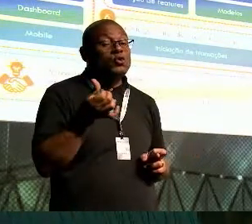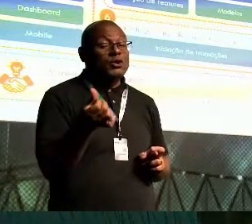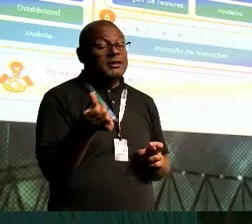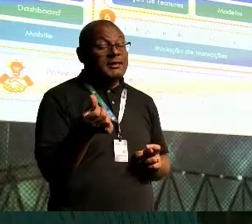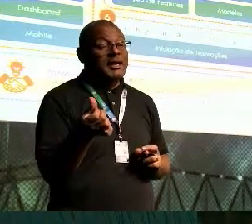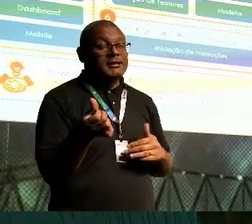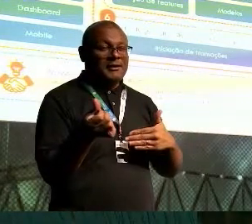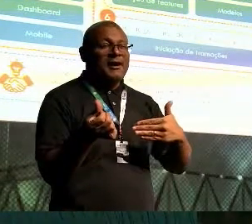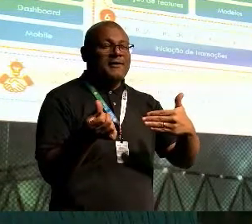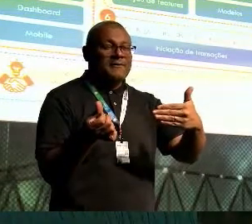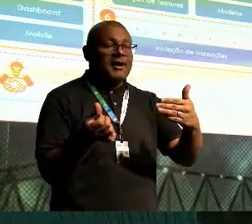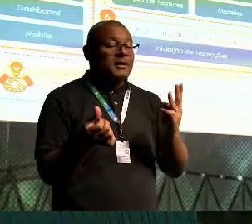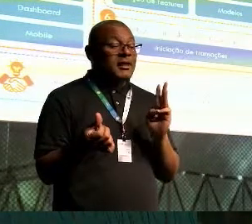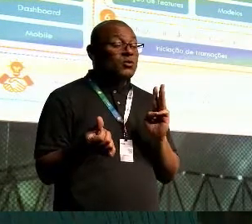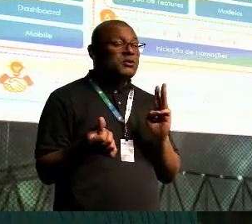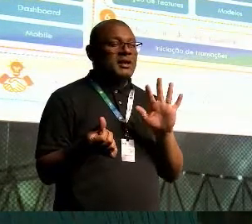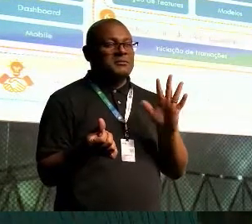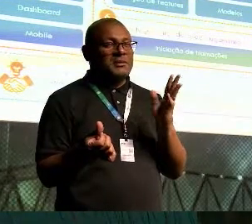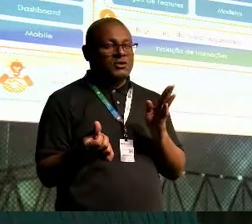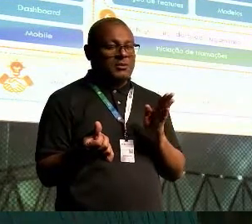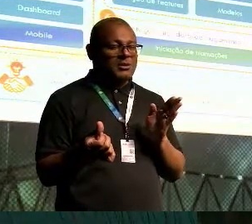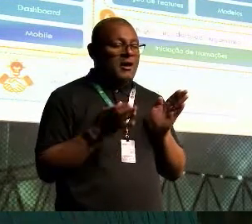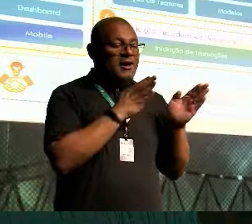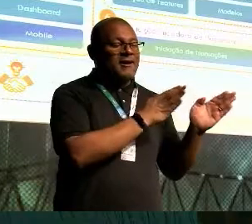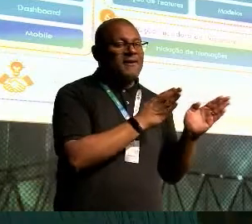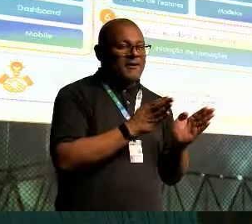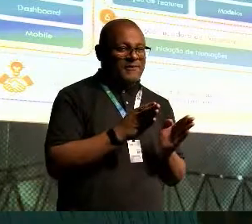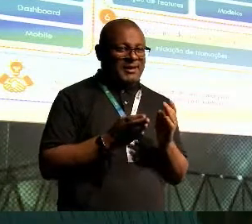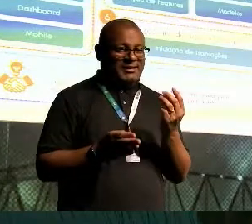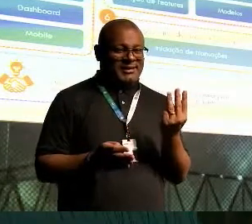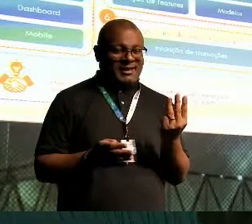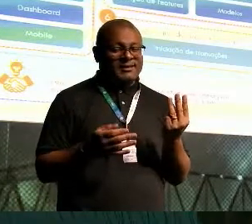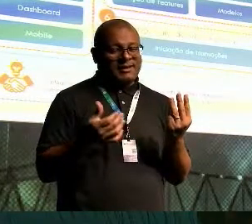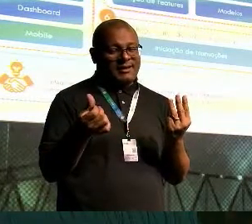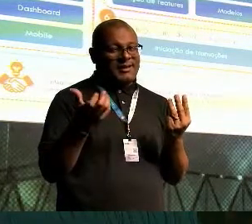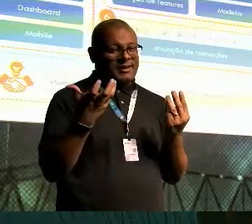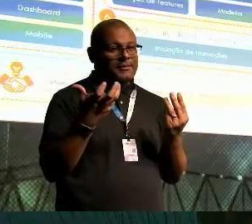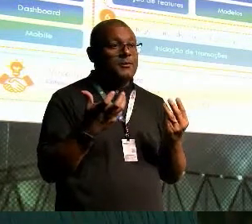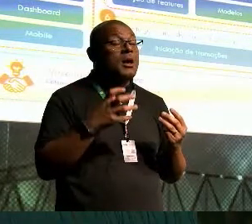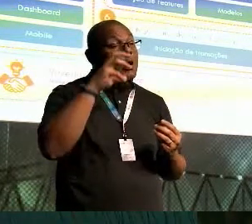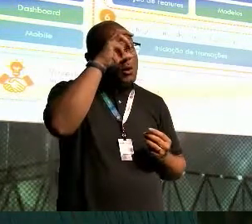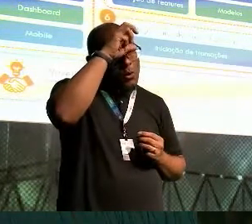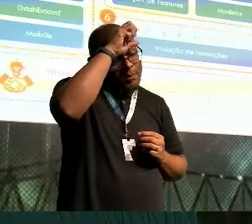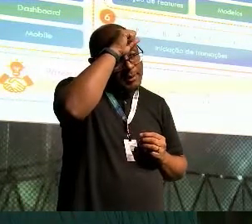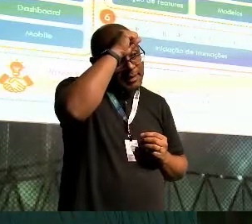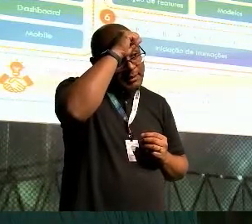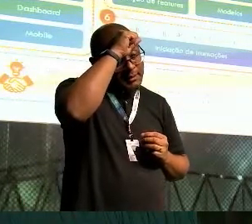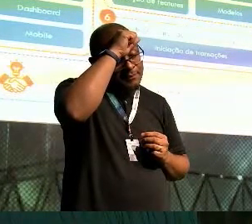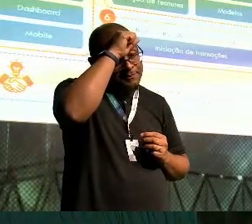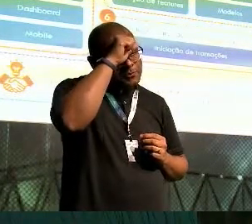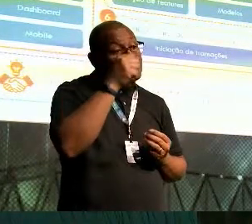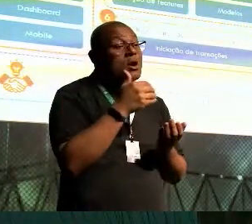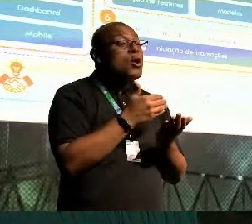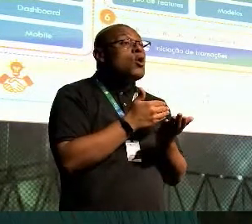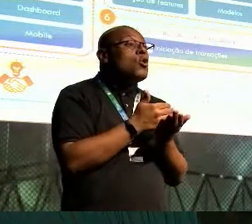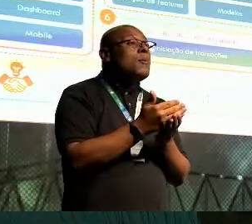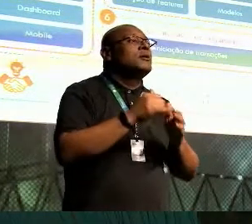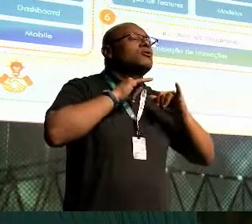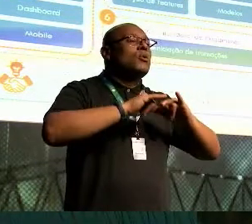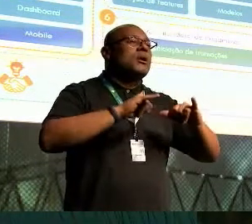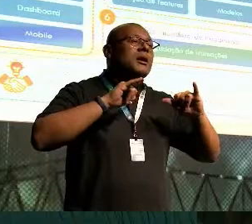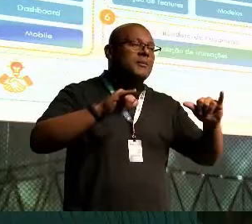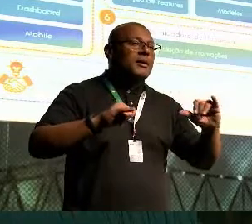A gente está mais ou menos no 3 aqui. Categorização das transações, aí eu começo a aprender Aí eu começo a fazer campanhas